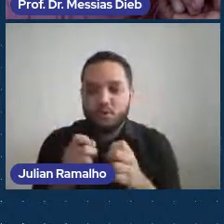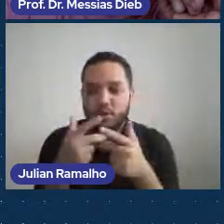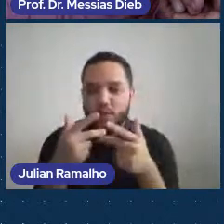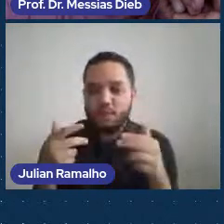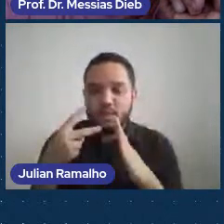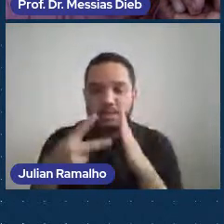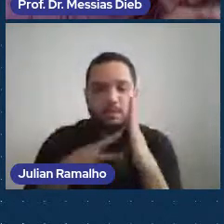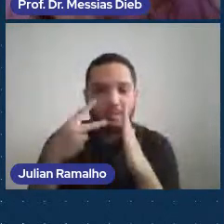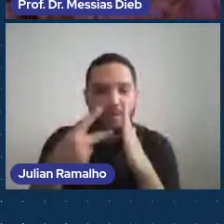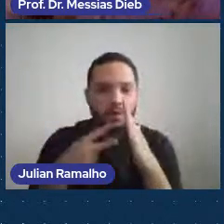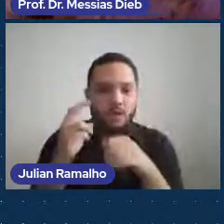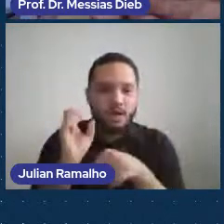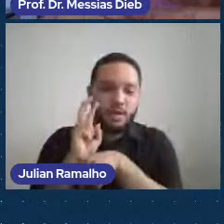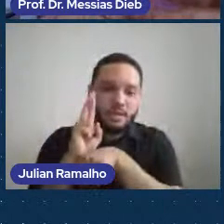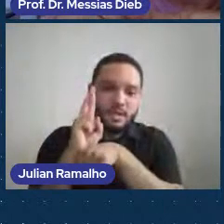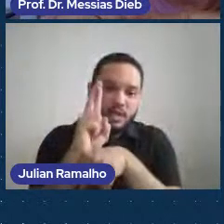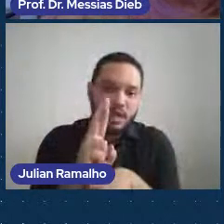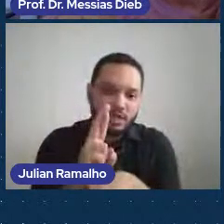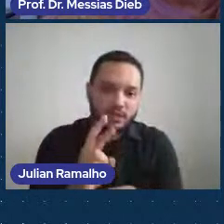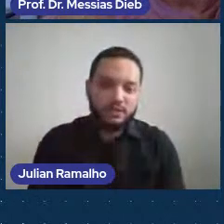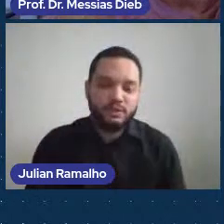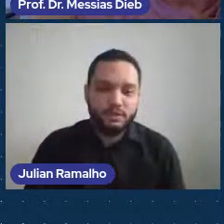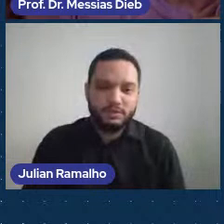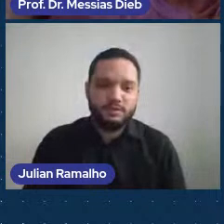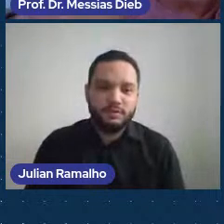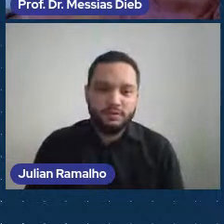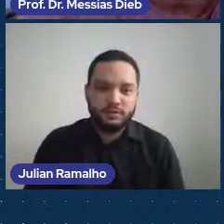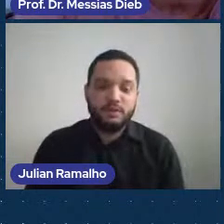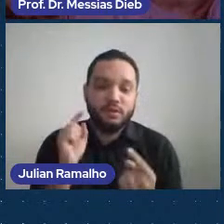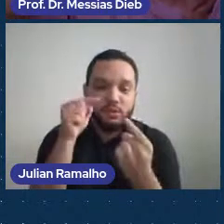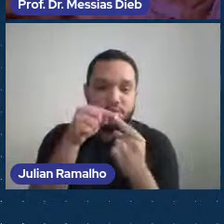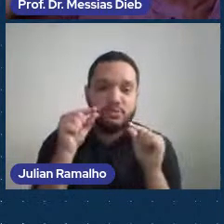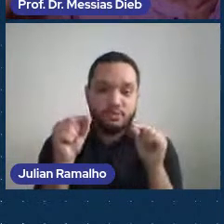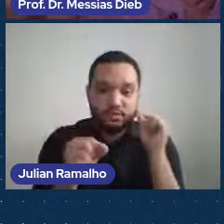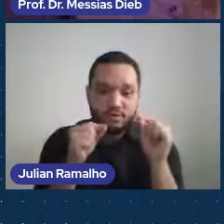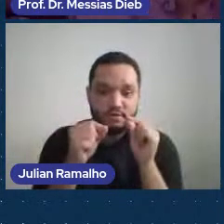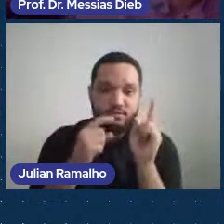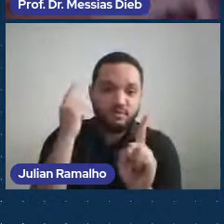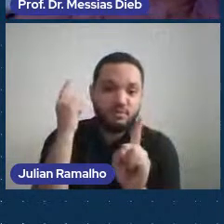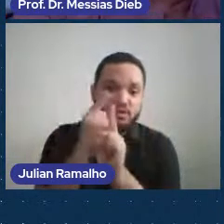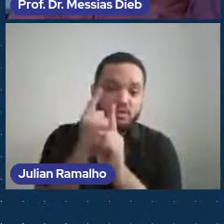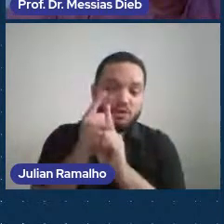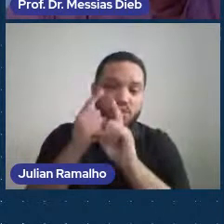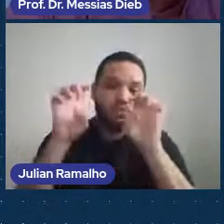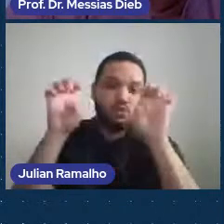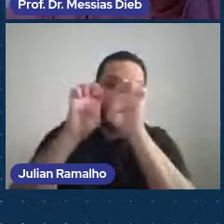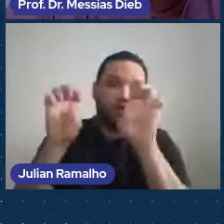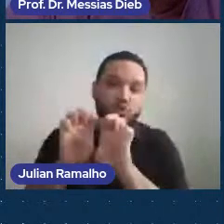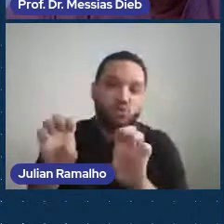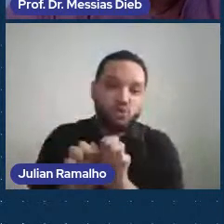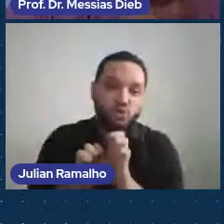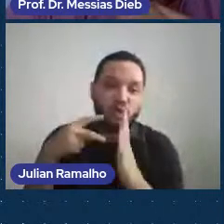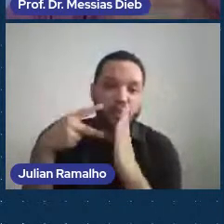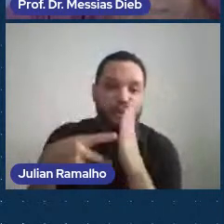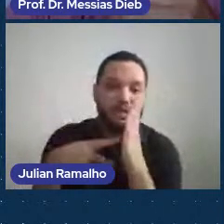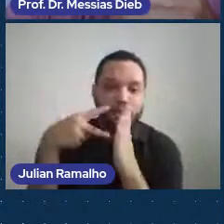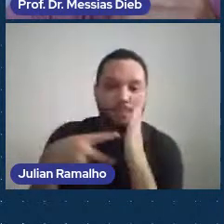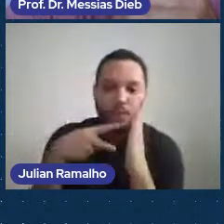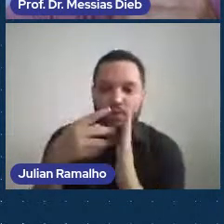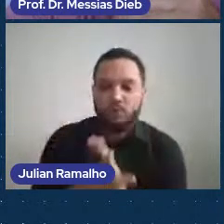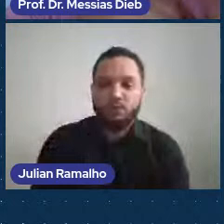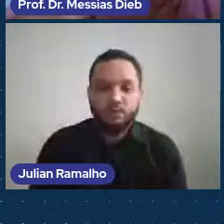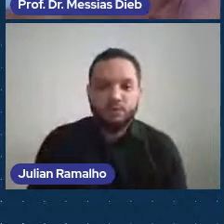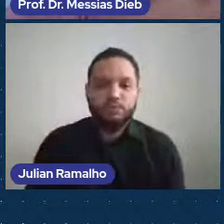representação? Então, o objetivo vai ser exatamente o quê? Identificar a estruturação desses elementos simbólicos. Na